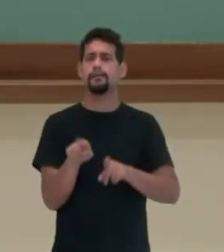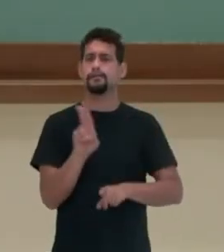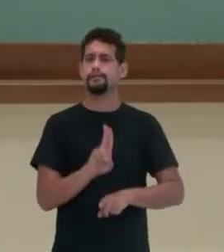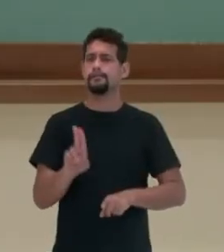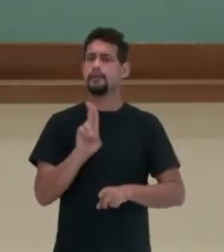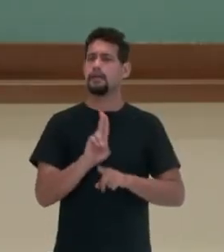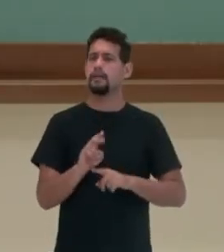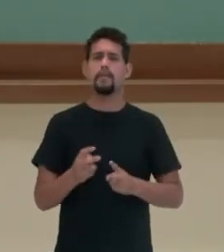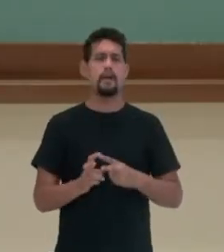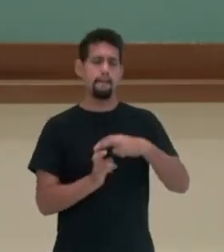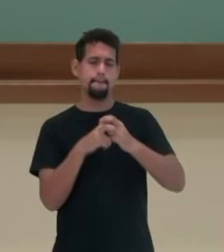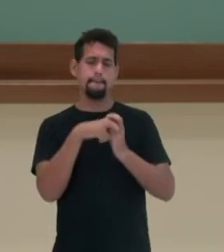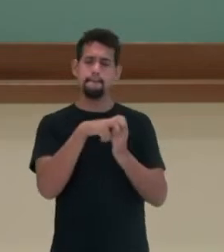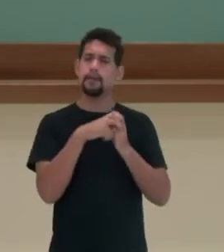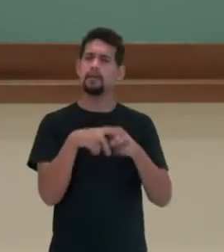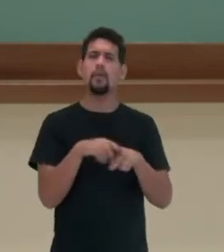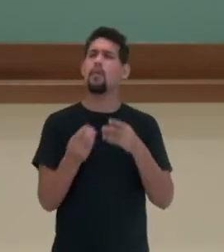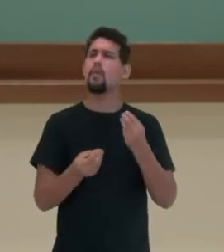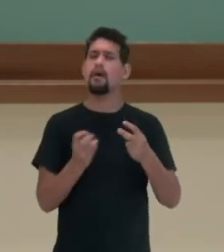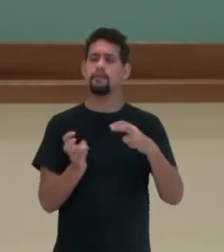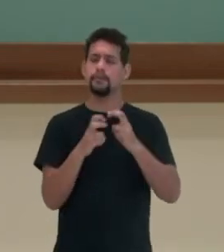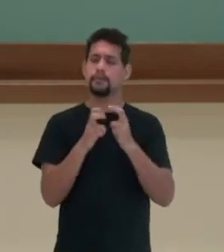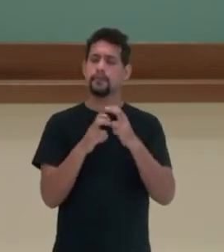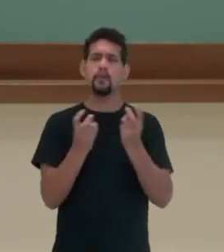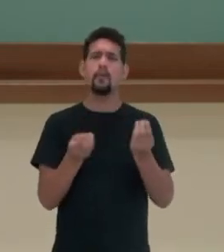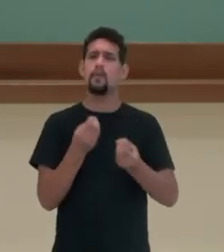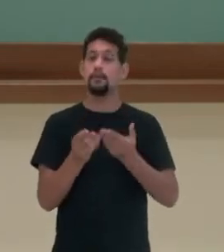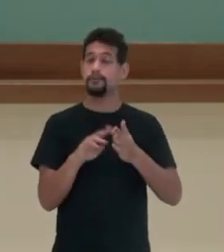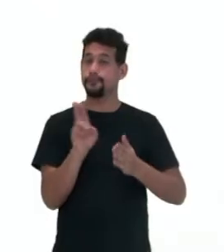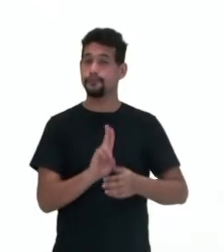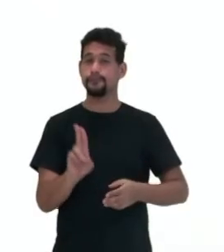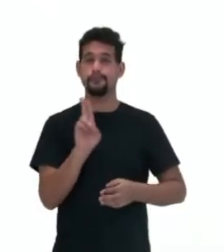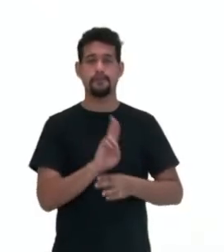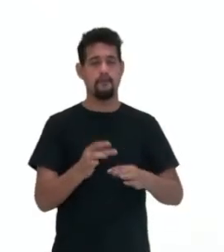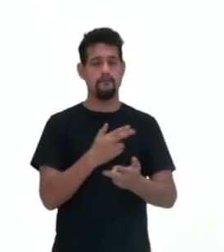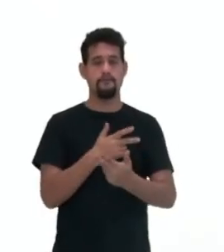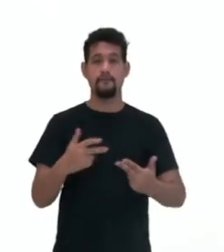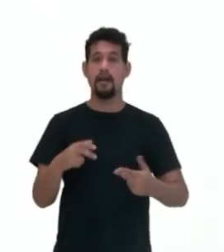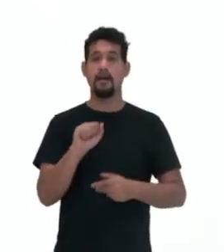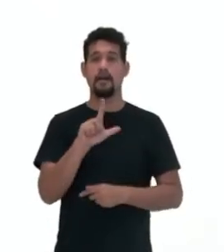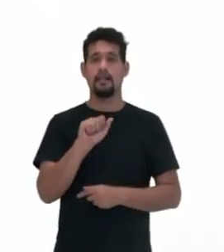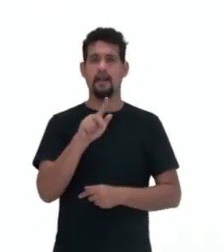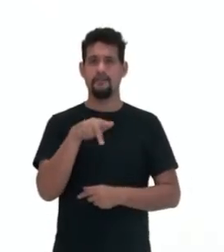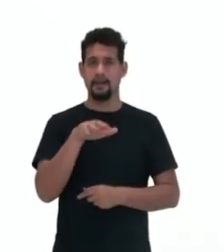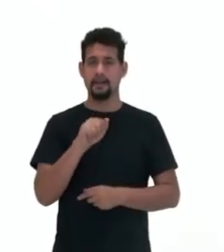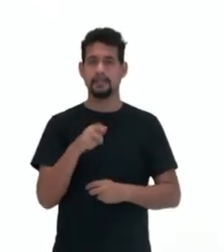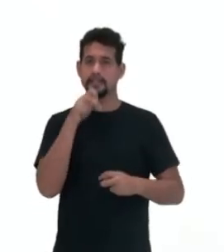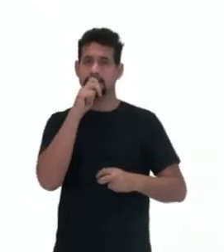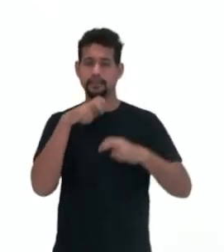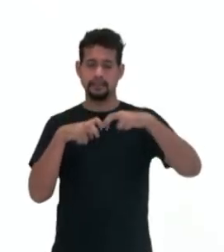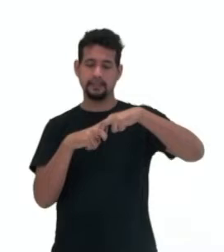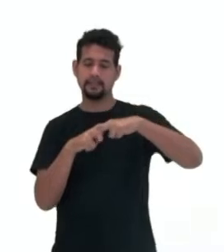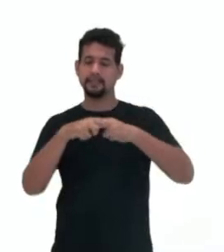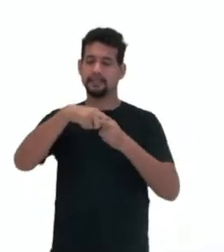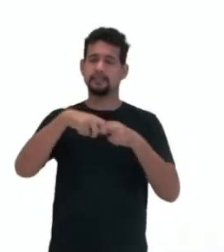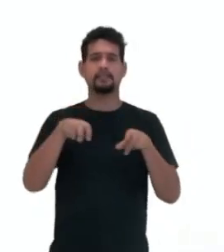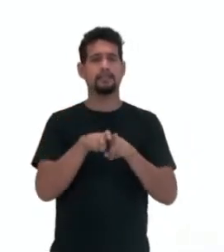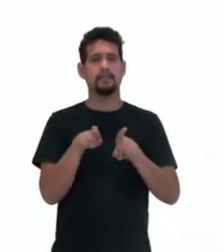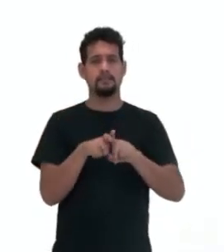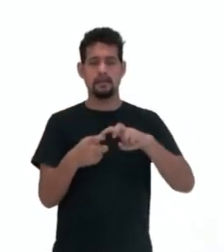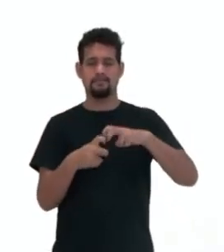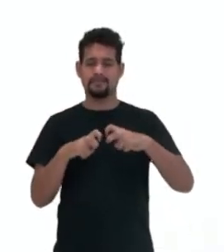utilizadas para lutar o jiu-jitsu? Então vamos lá. Então é utilizado muitas alavancas, torções